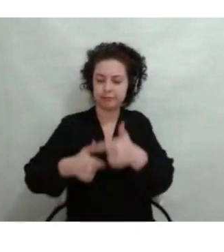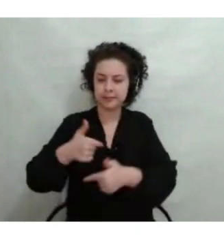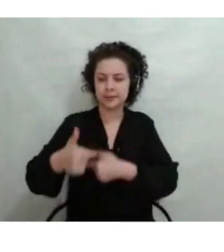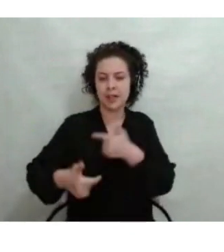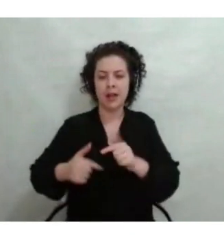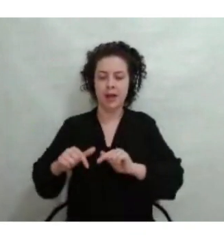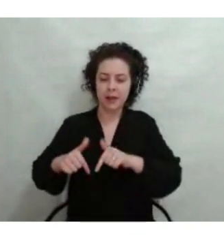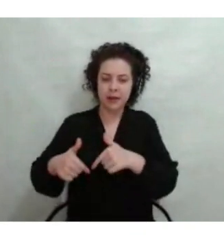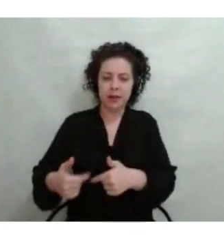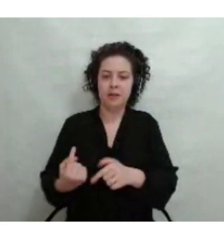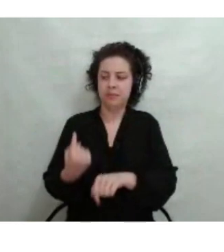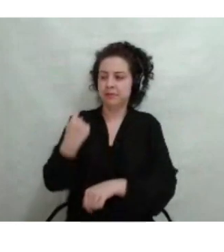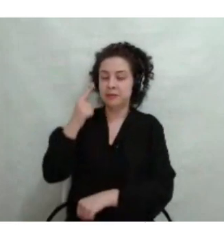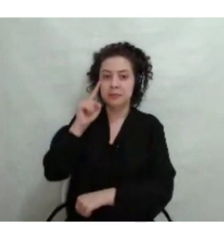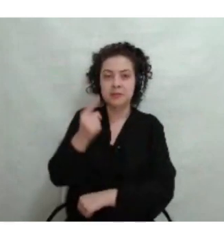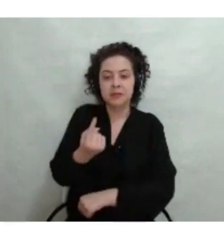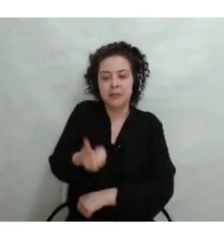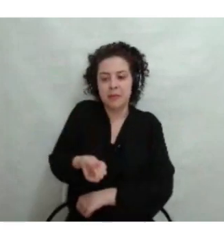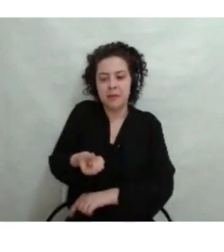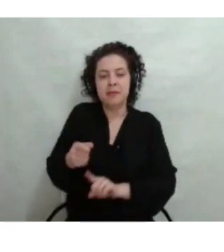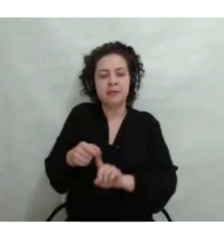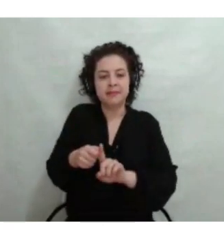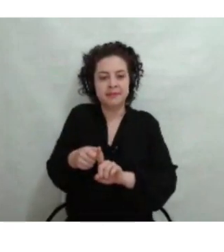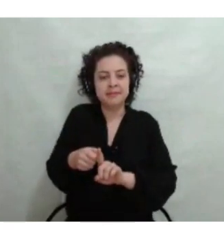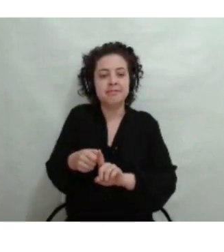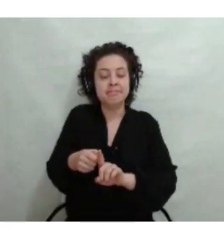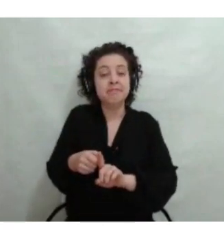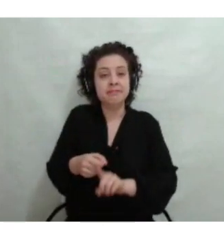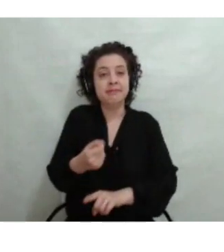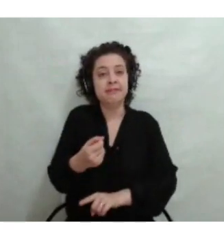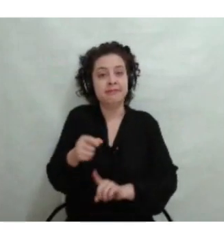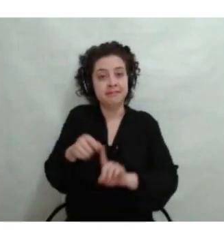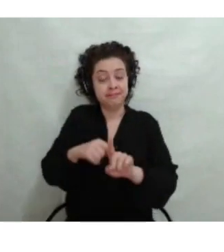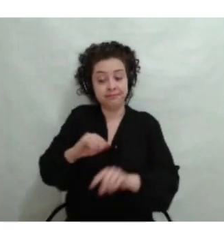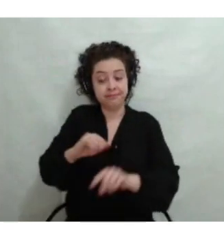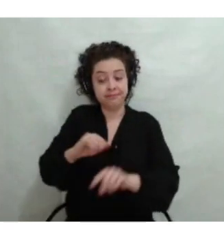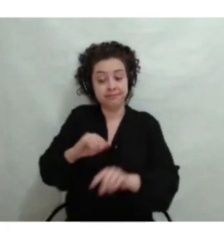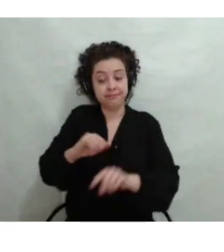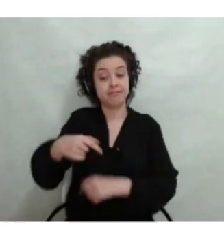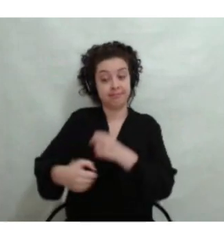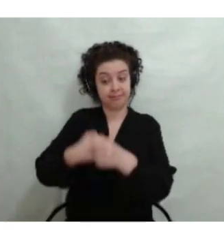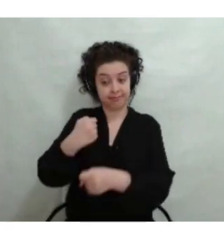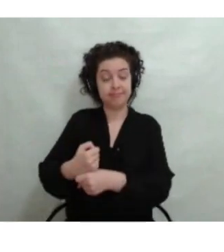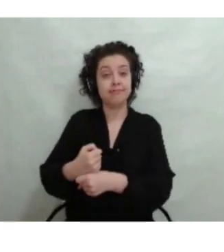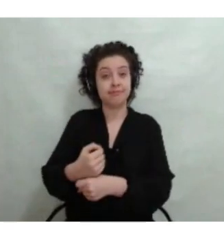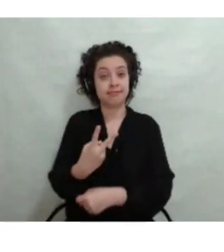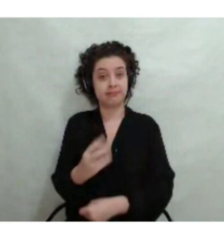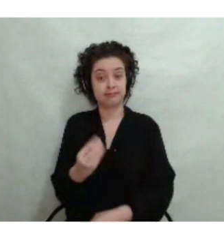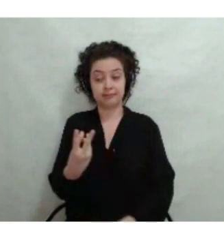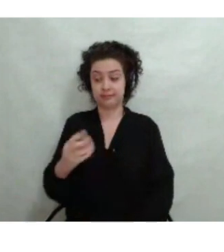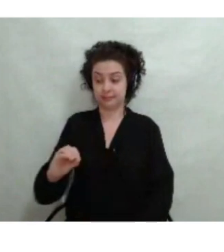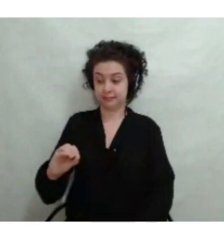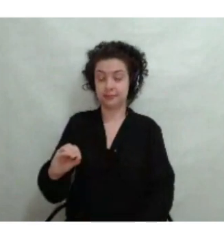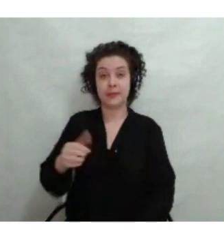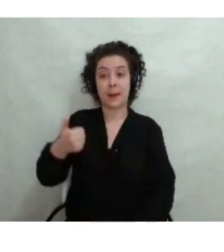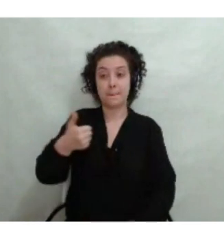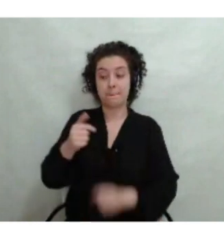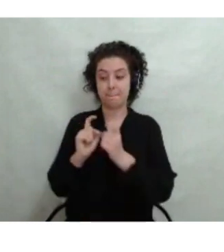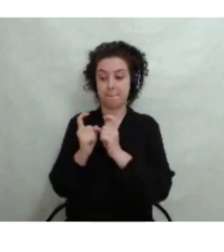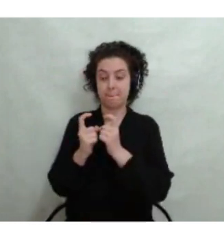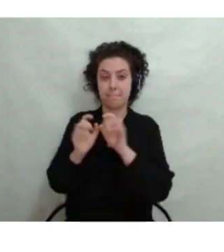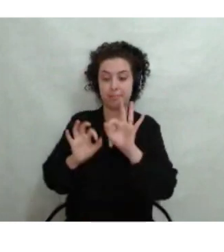Desde o dia 16, está aqui o dia 16 de janeiro de 2020, foi feita a primeira reunião de planejamento